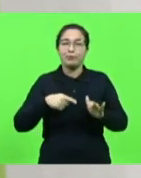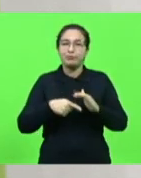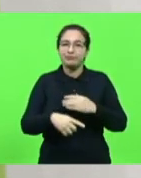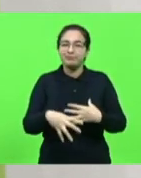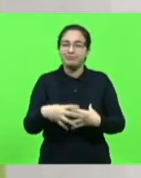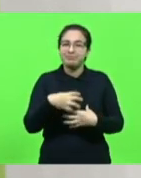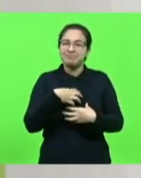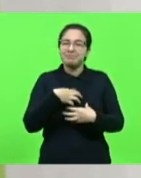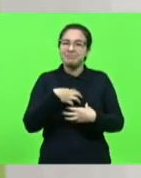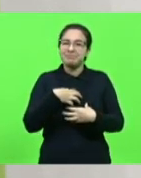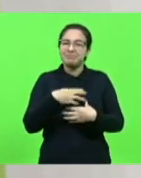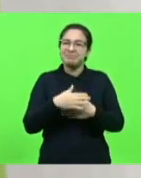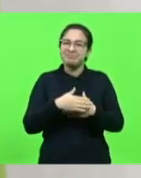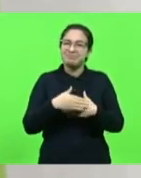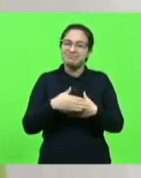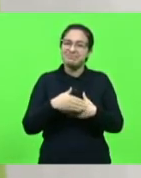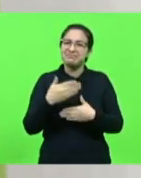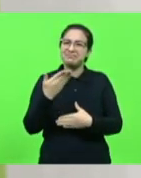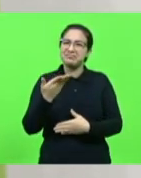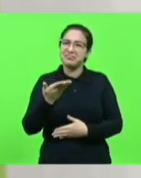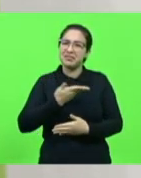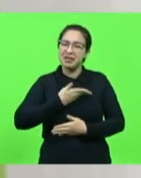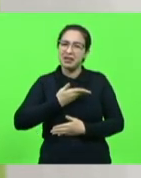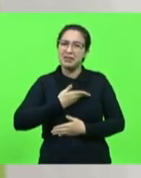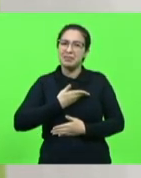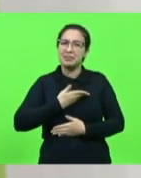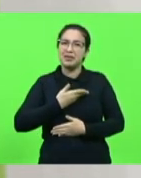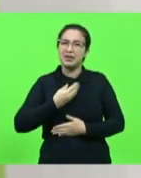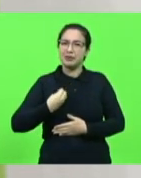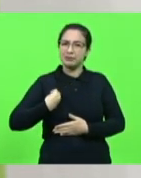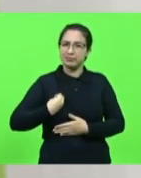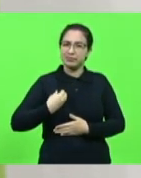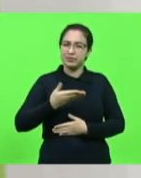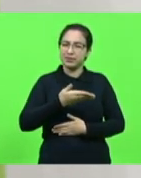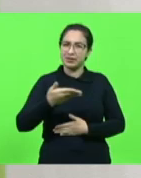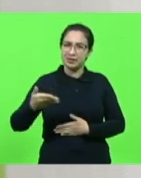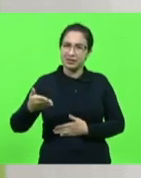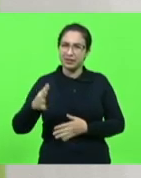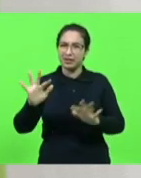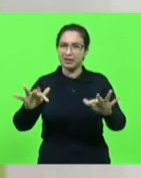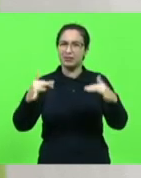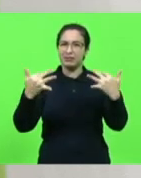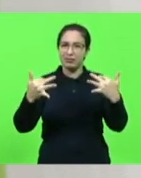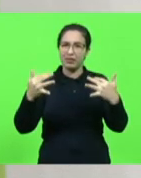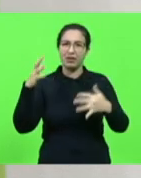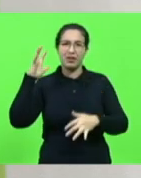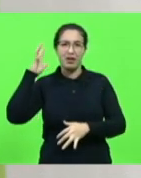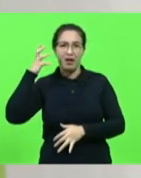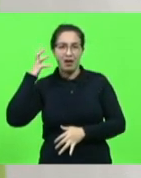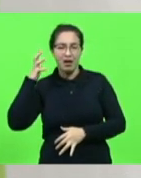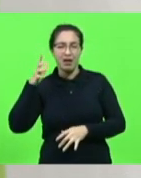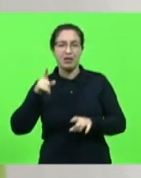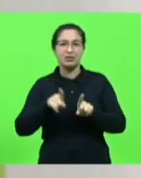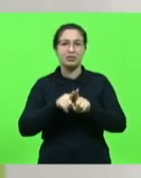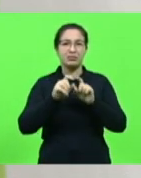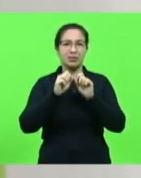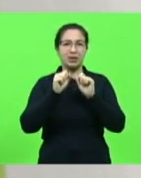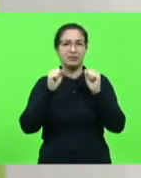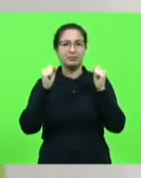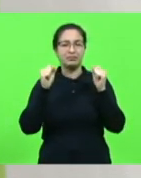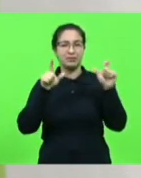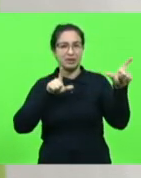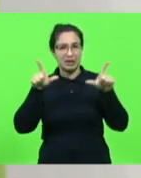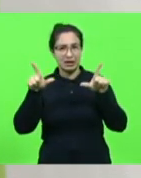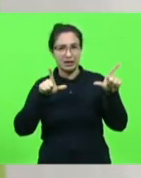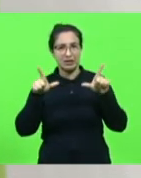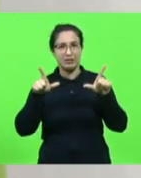eu imagino meus colegas aqui presentes que estão acompanhando também pela TVA, Rádio e pela internet, por essas manifestações de carinho,